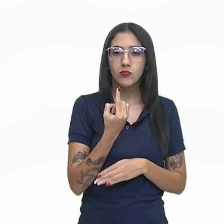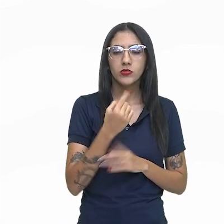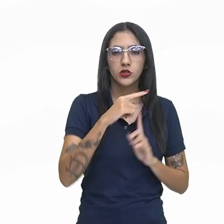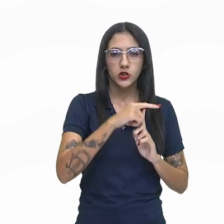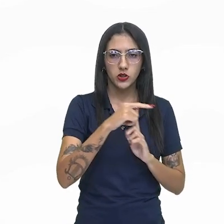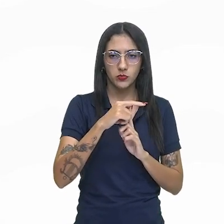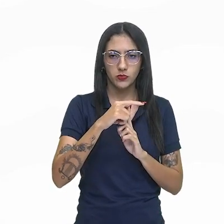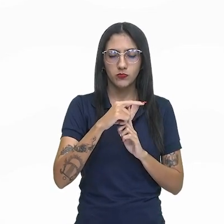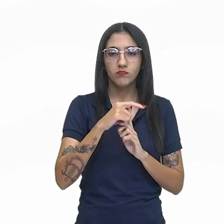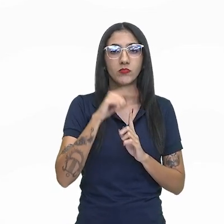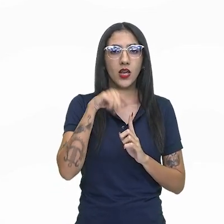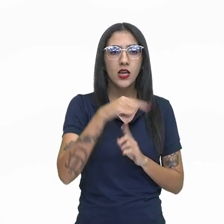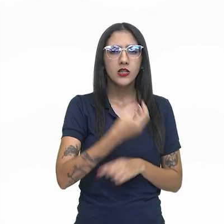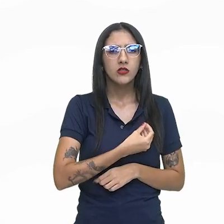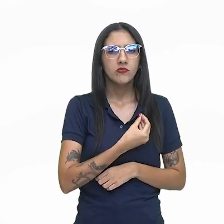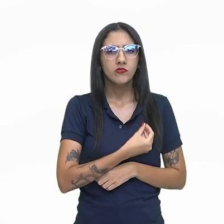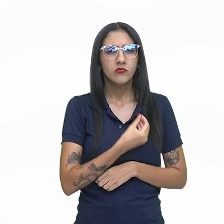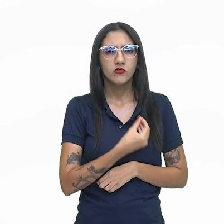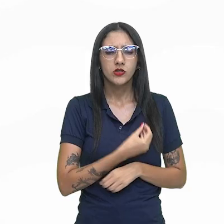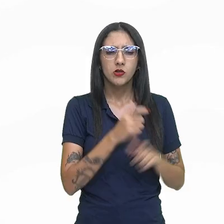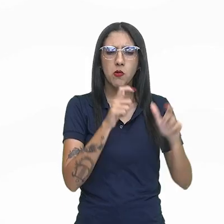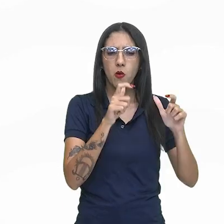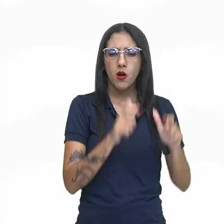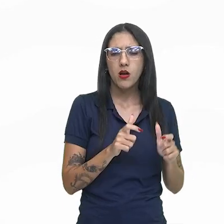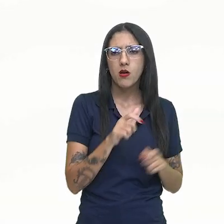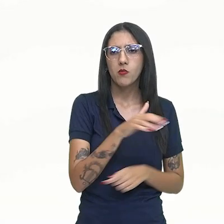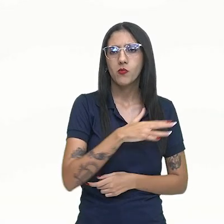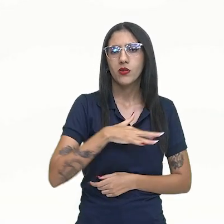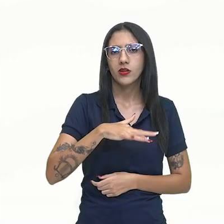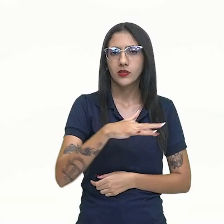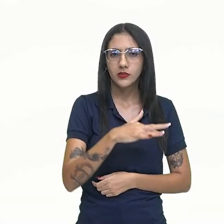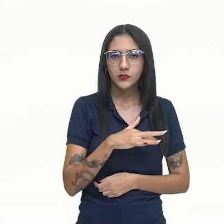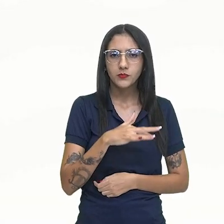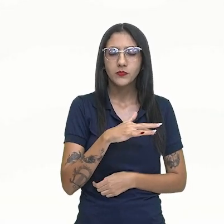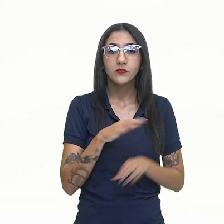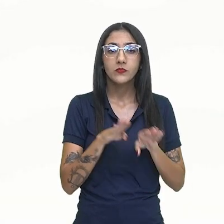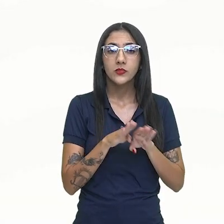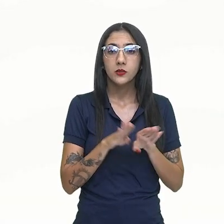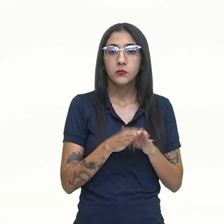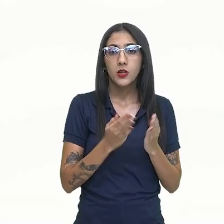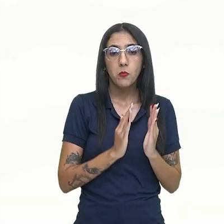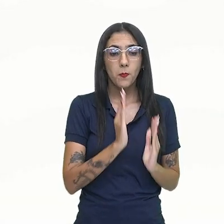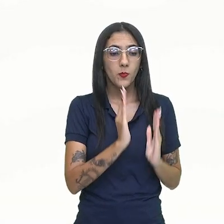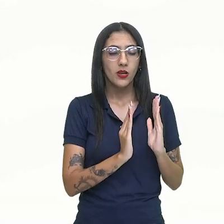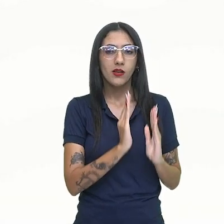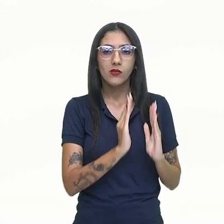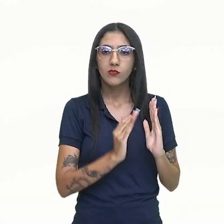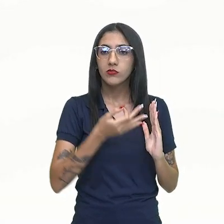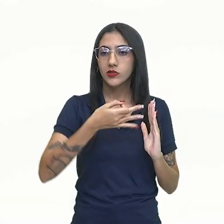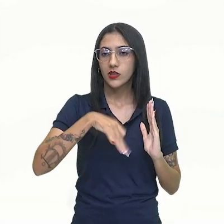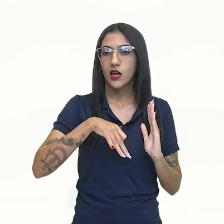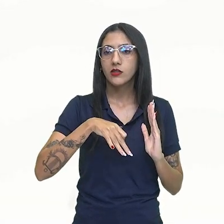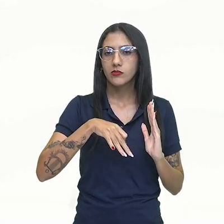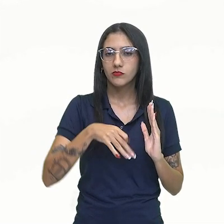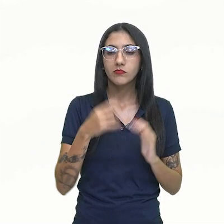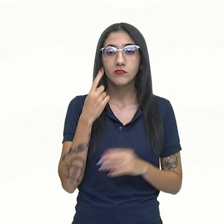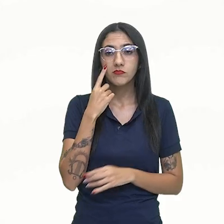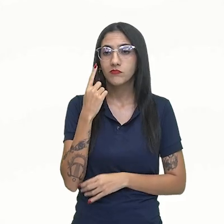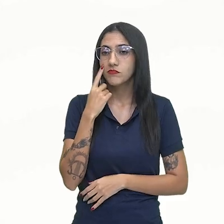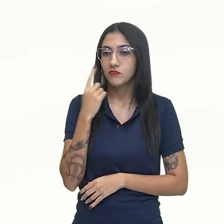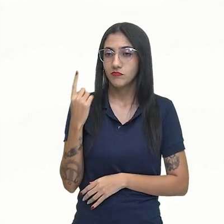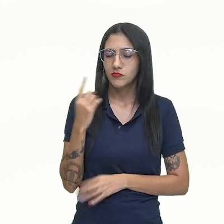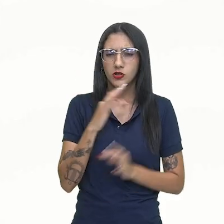espécie que vivem em uma determinada área em um determinado período de tempo. Ó, todos